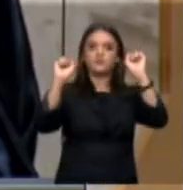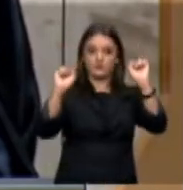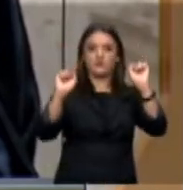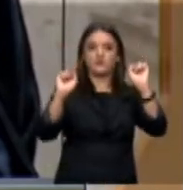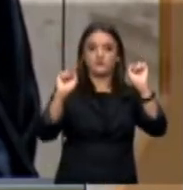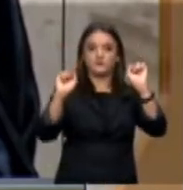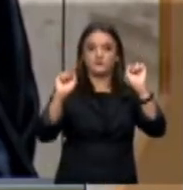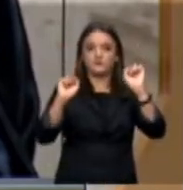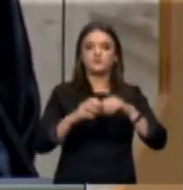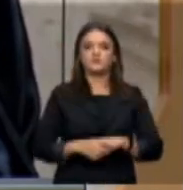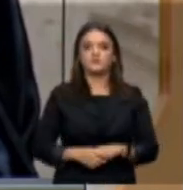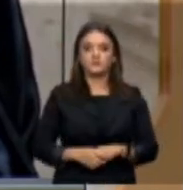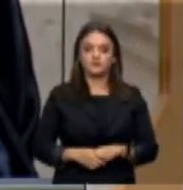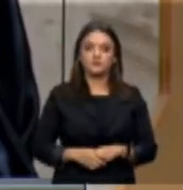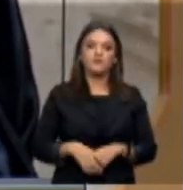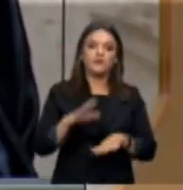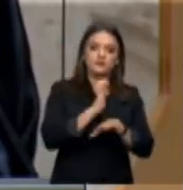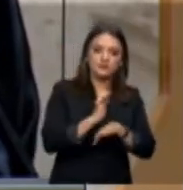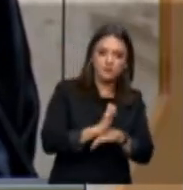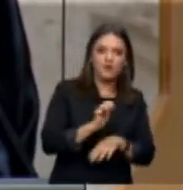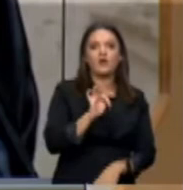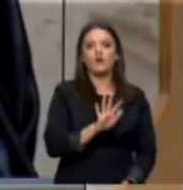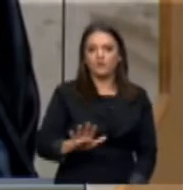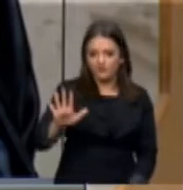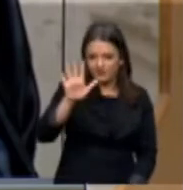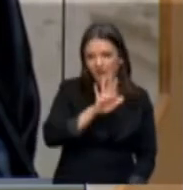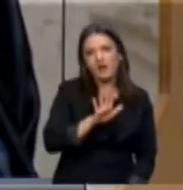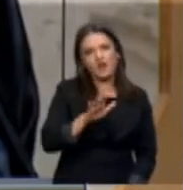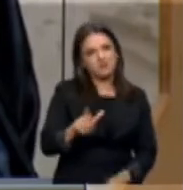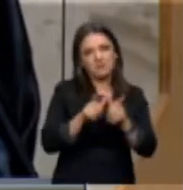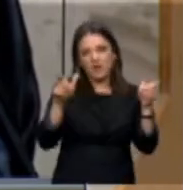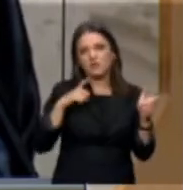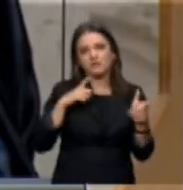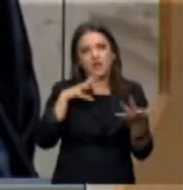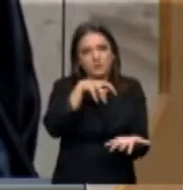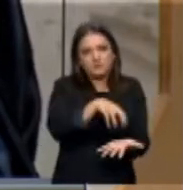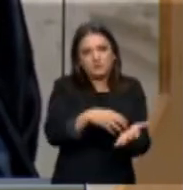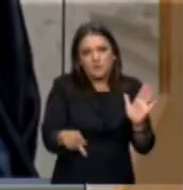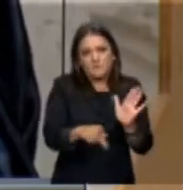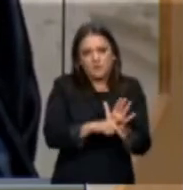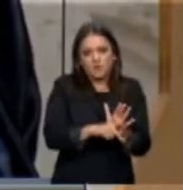cortes estaduais e federais normalmente têm um setor disponível,